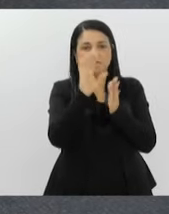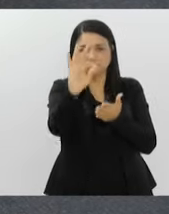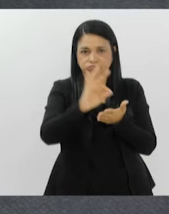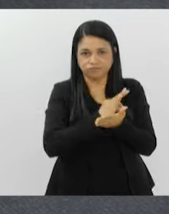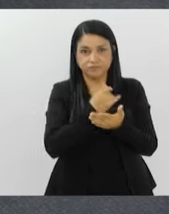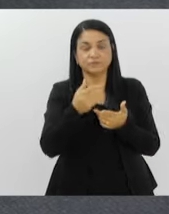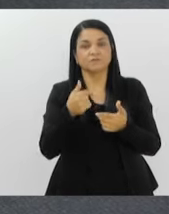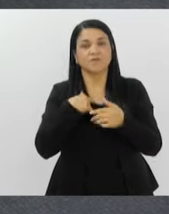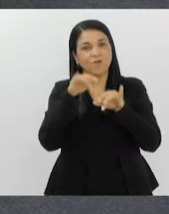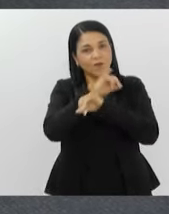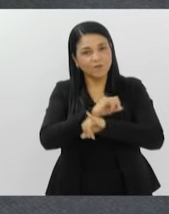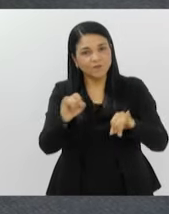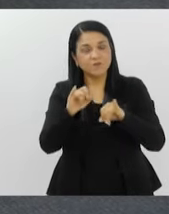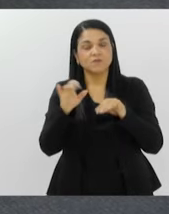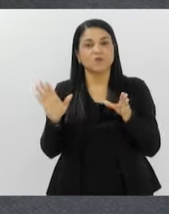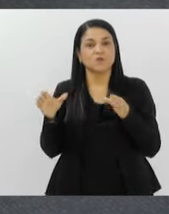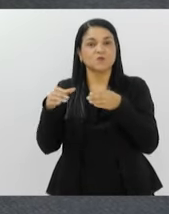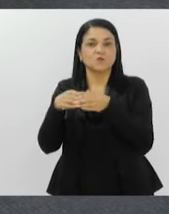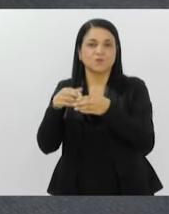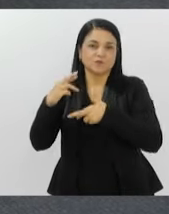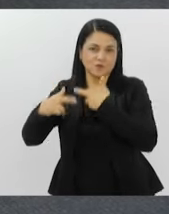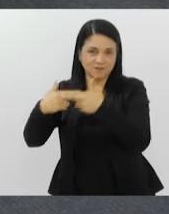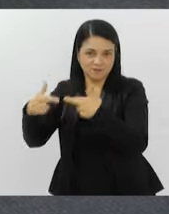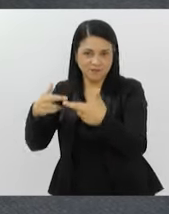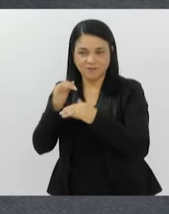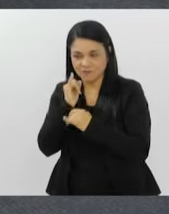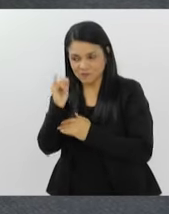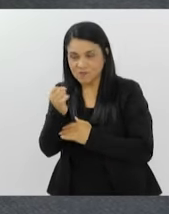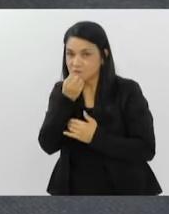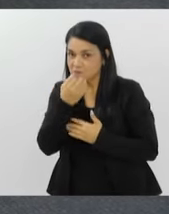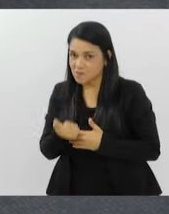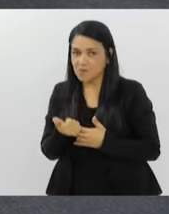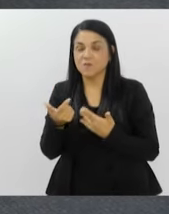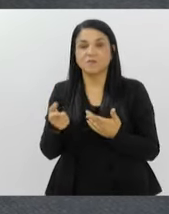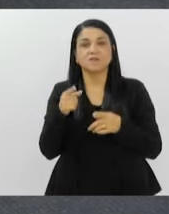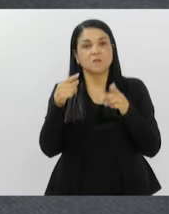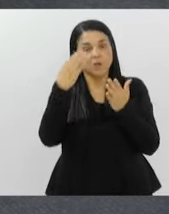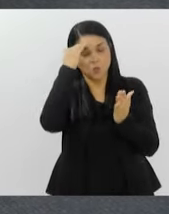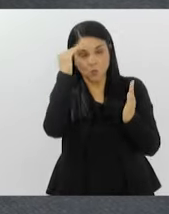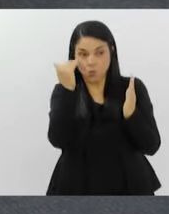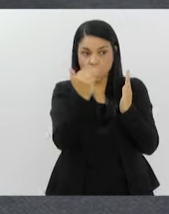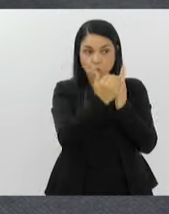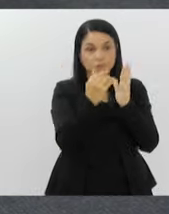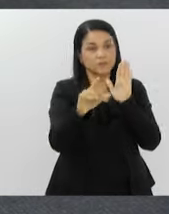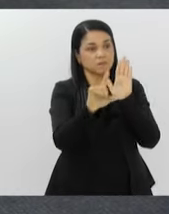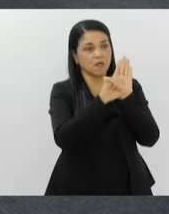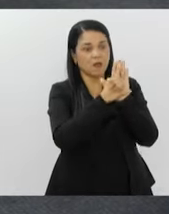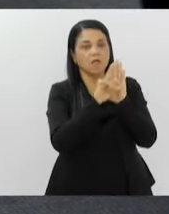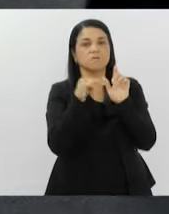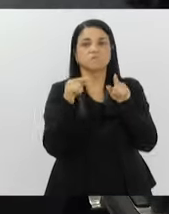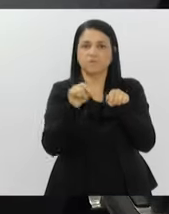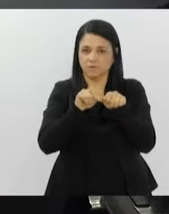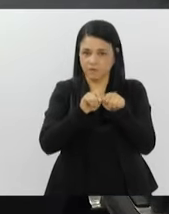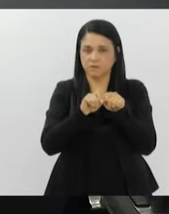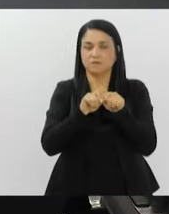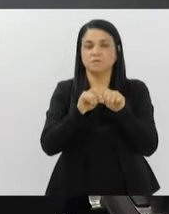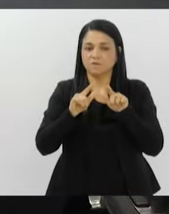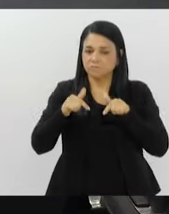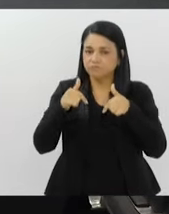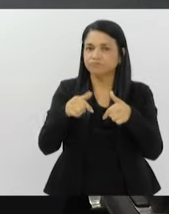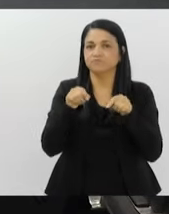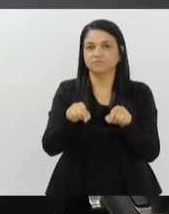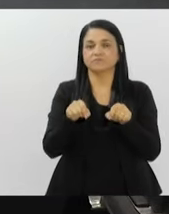pros nossos amigos das cooperativas e brevemente Faremos o cace da lei para ver se todo mundo tá cumprindo mesmo Obrigado